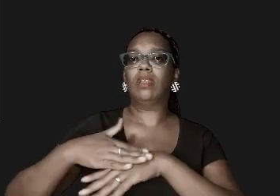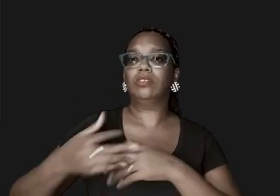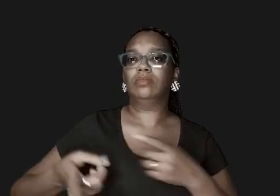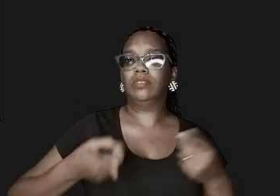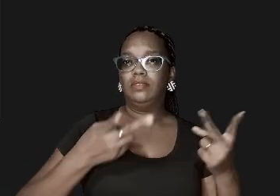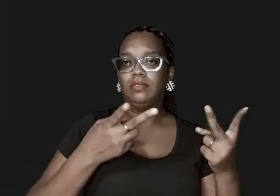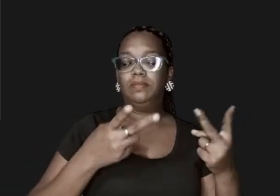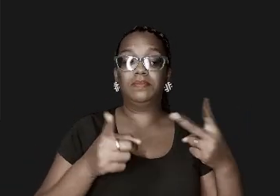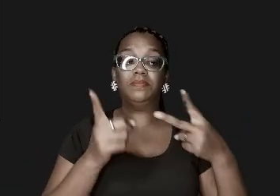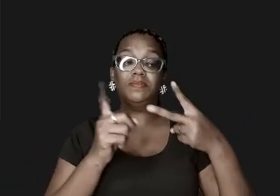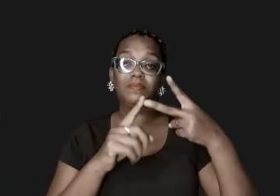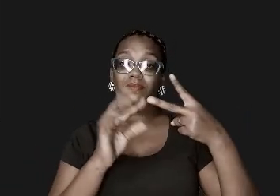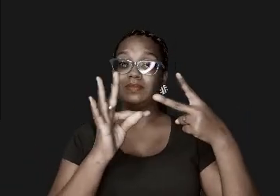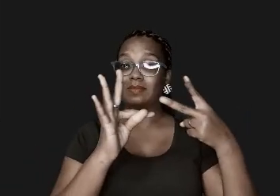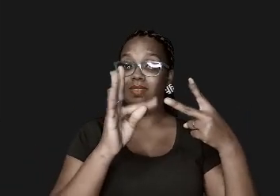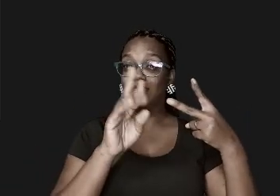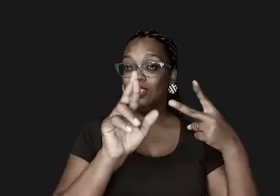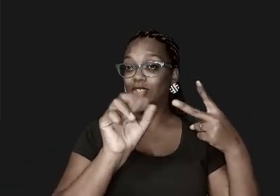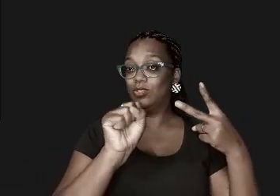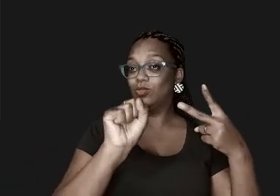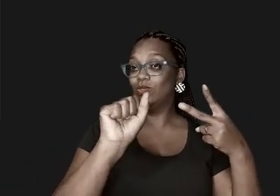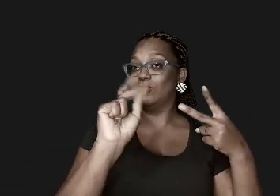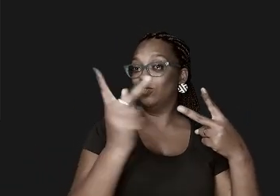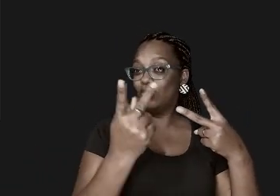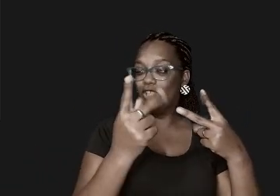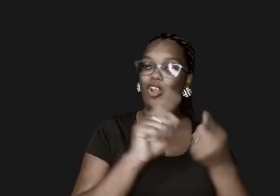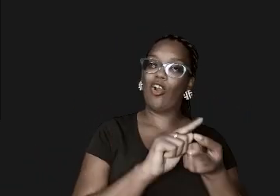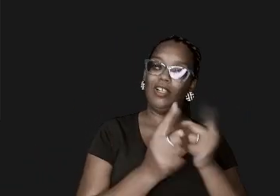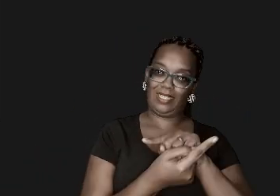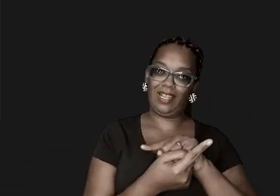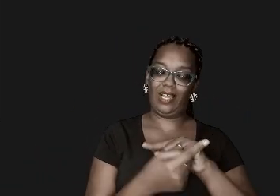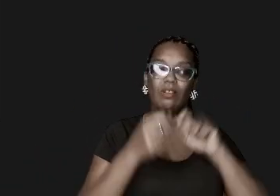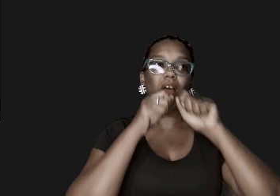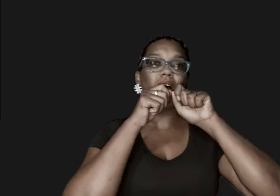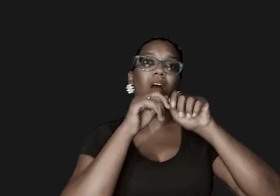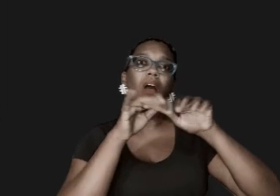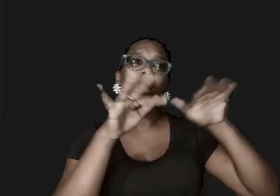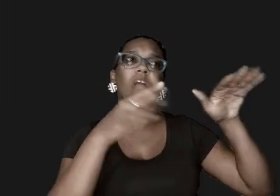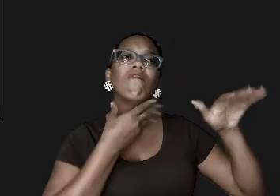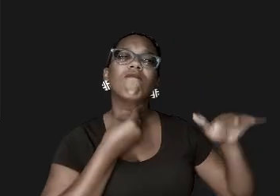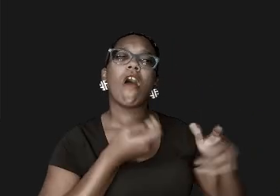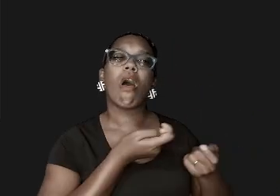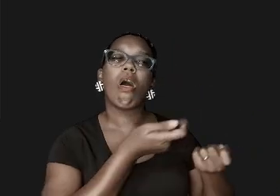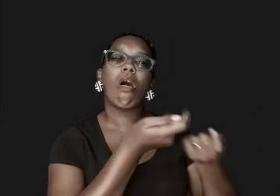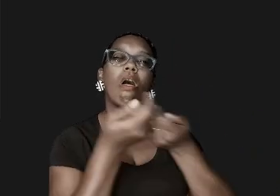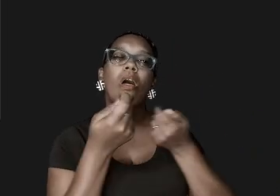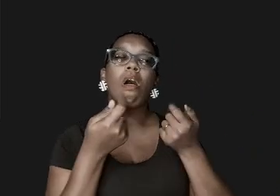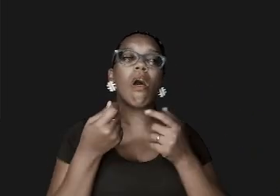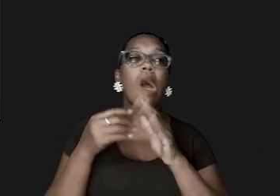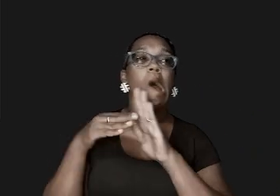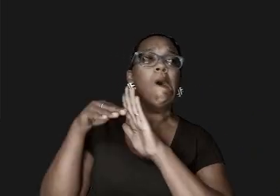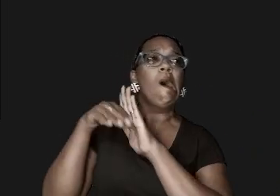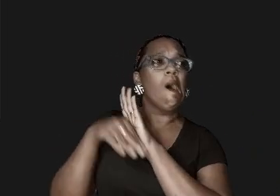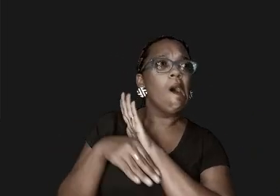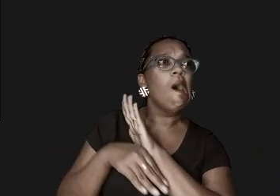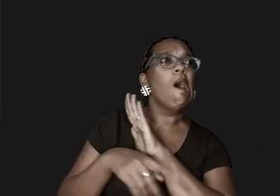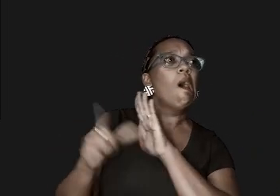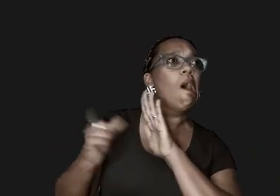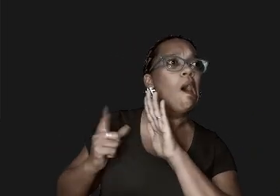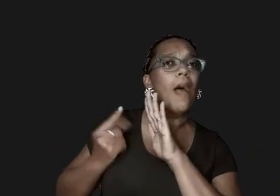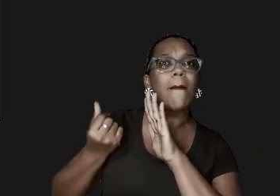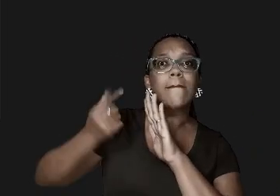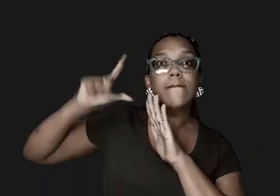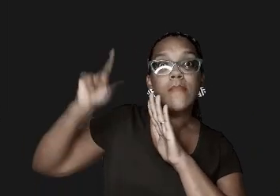e aquelas ações da companhia valem mais do que vale para posteriormente você vender as ações que você mesmo possui e o trashington Cash